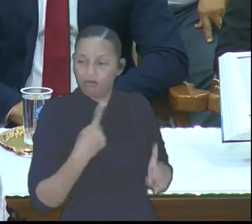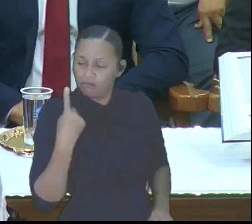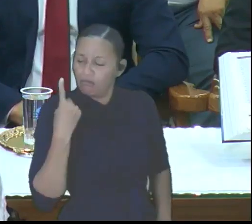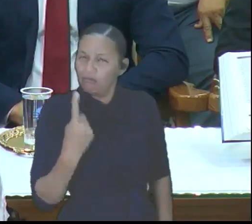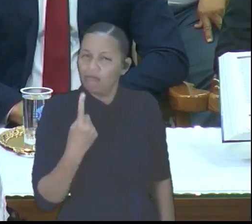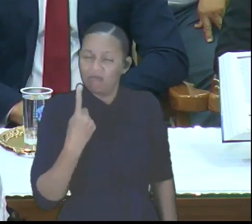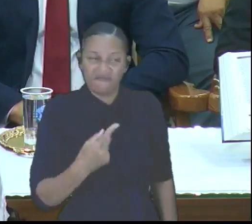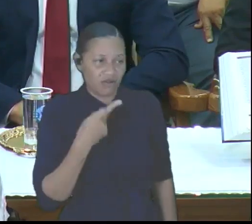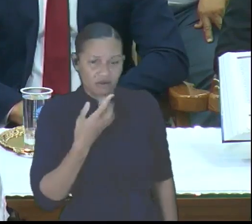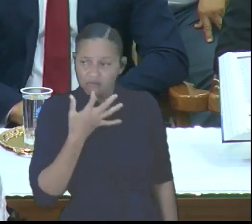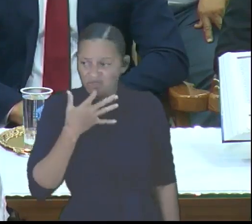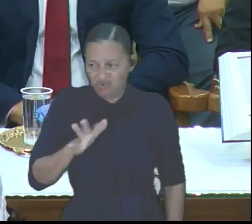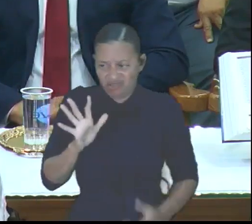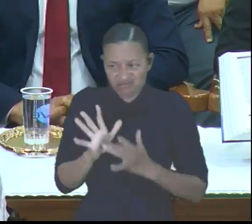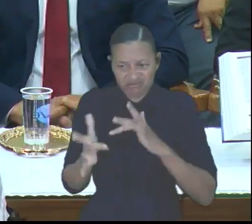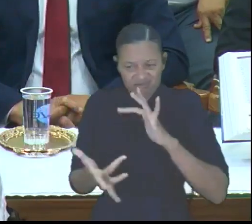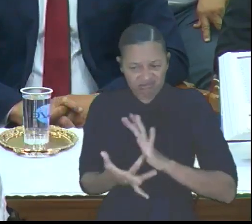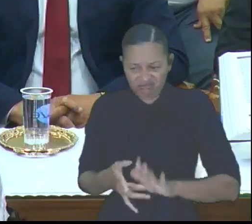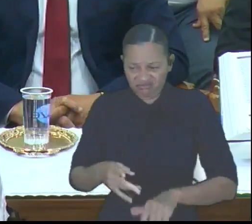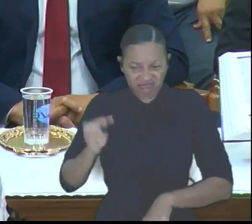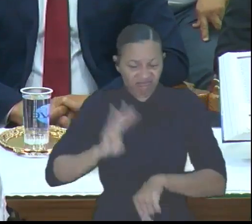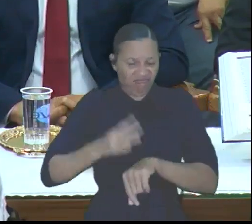ainda de negá-lo 3 vezes.